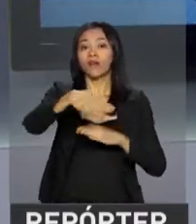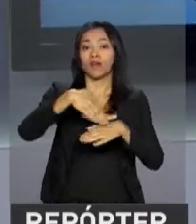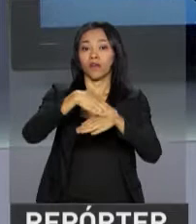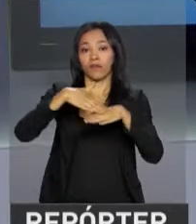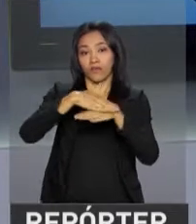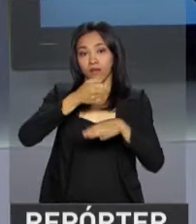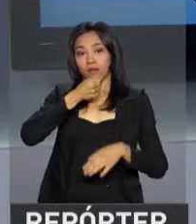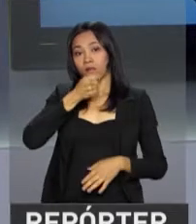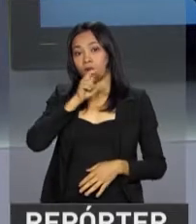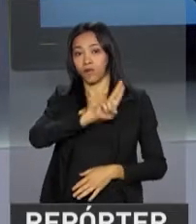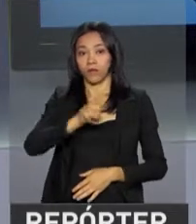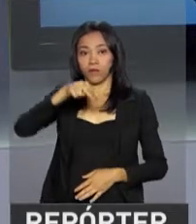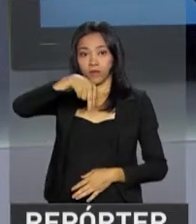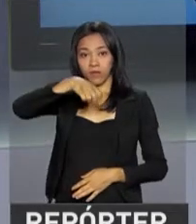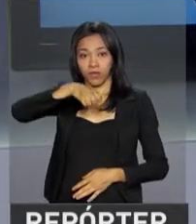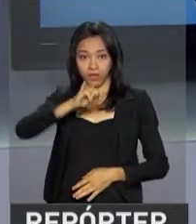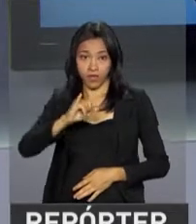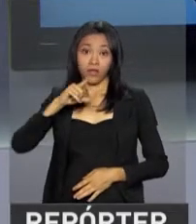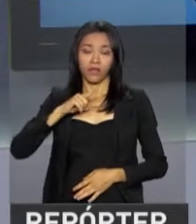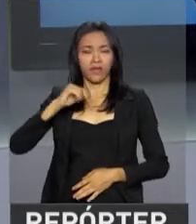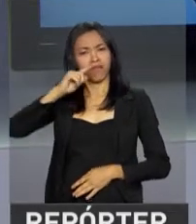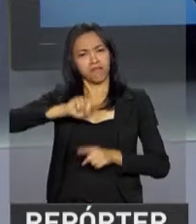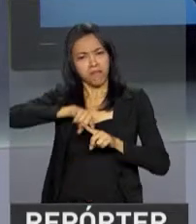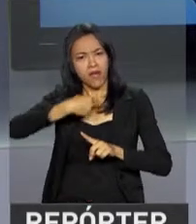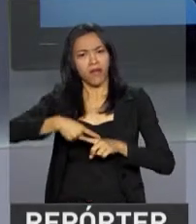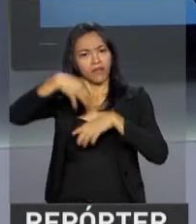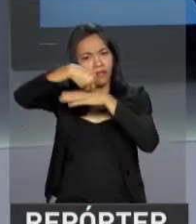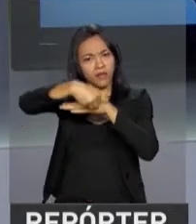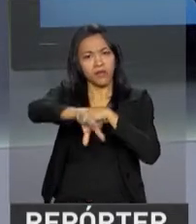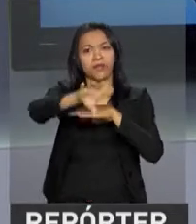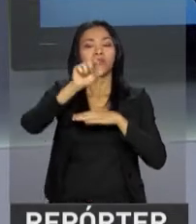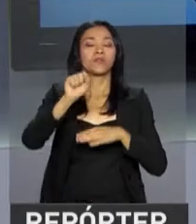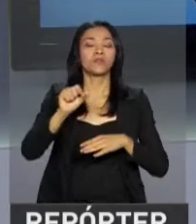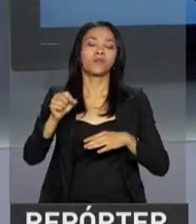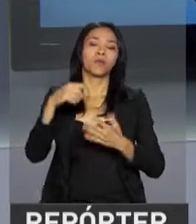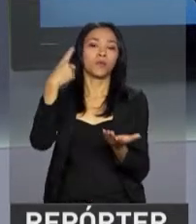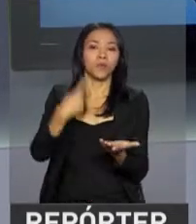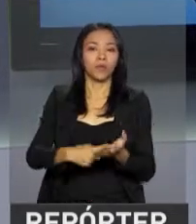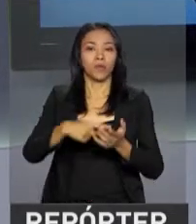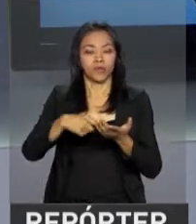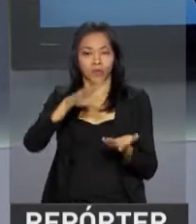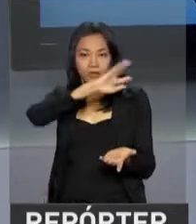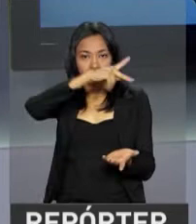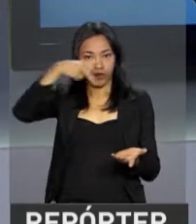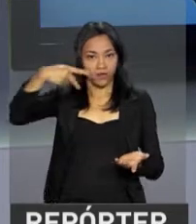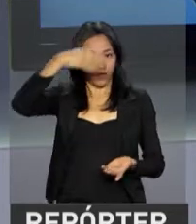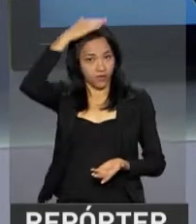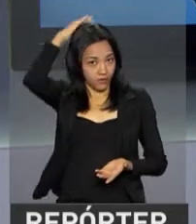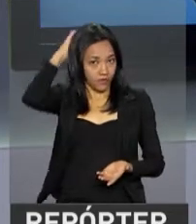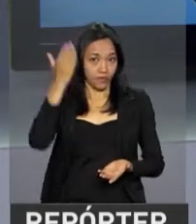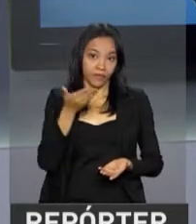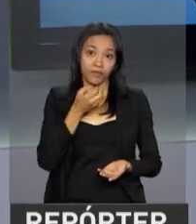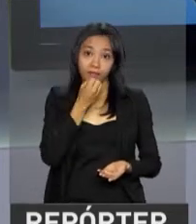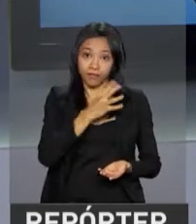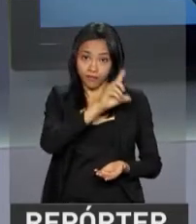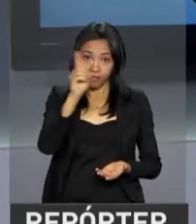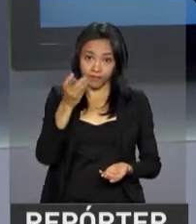repórter nem pereira ele tem informações sobre a agenda do presidente michel temer olá e bom dia